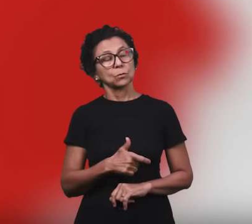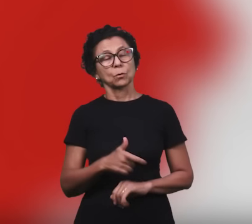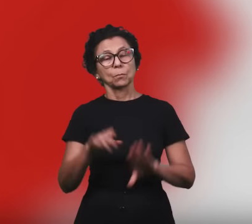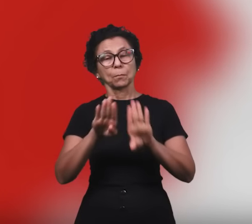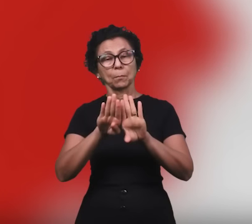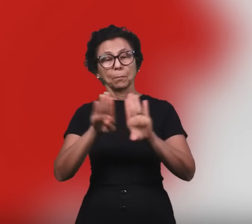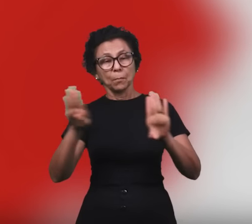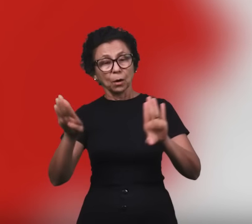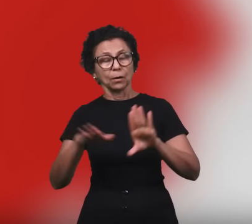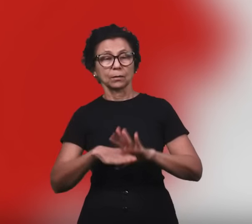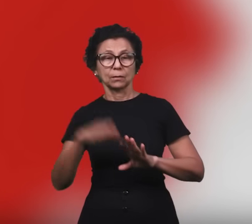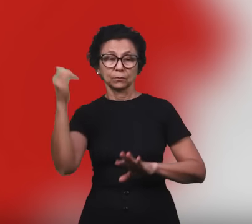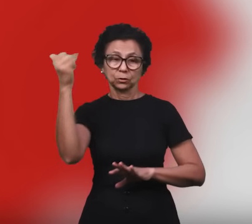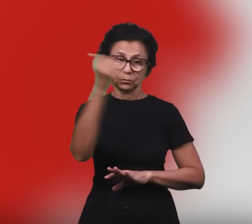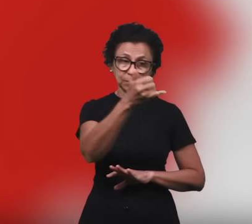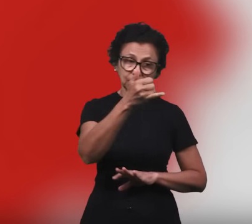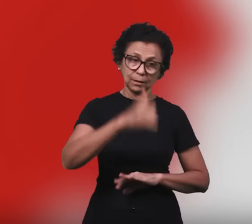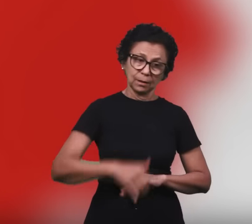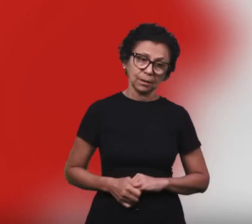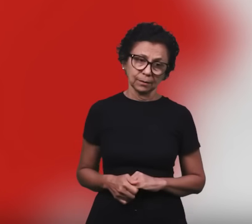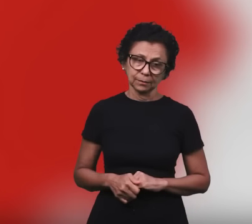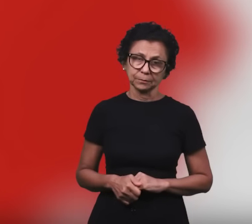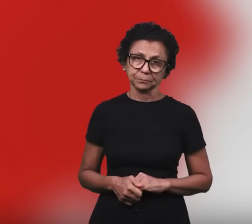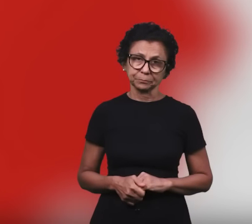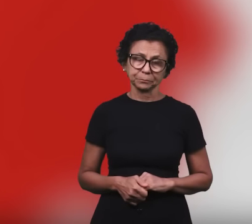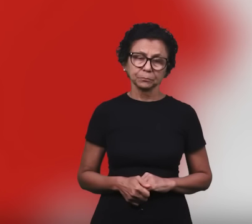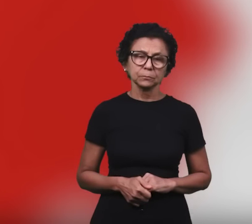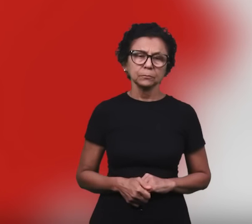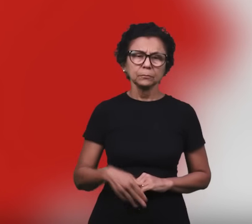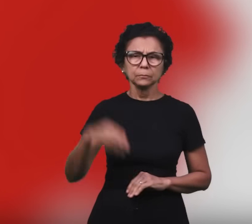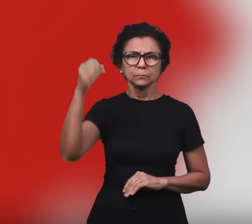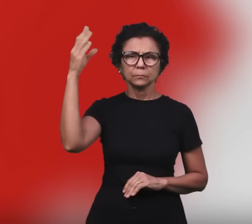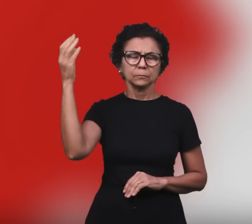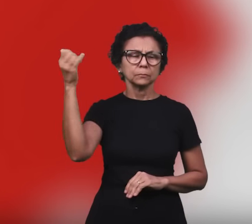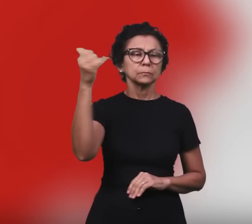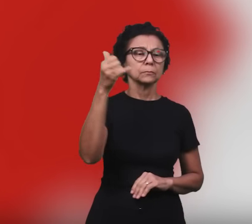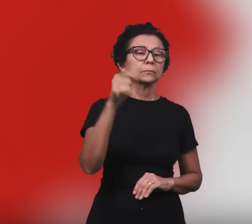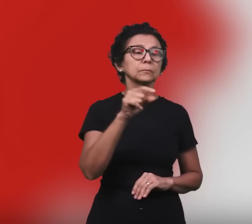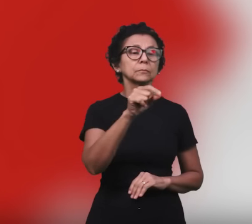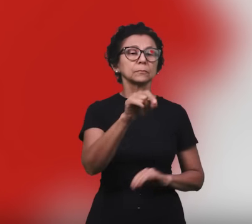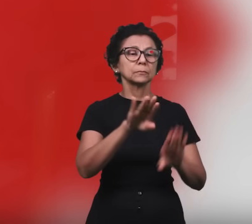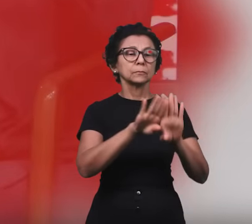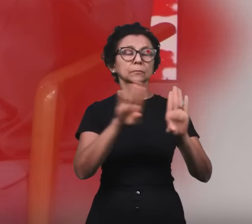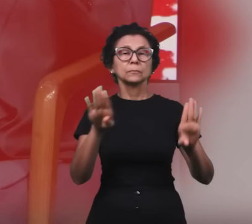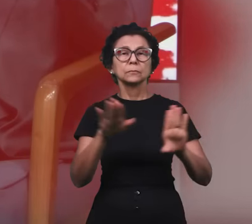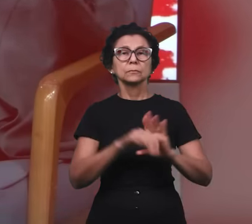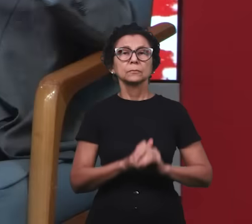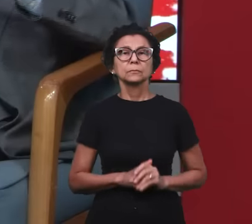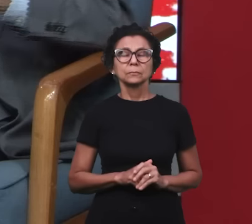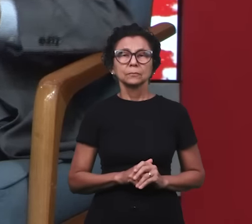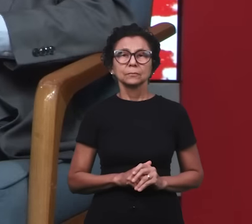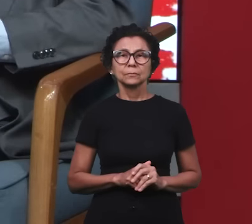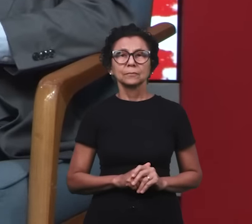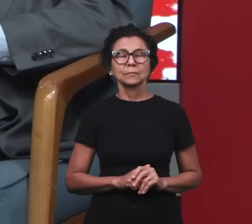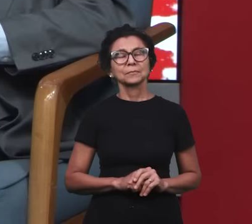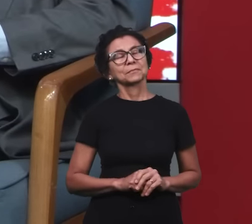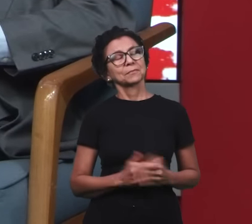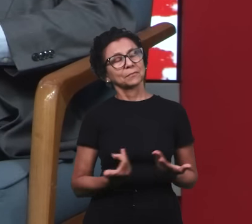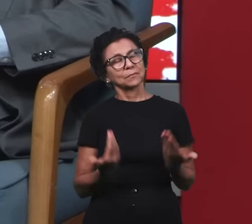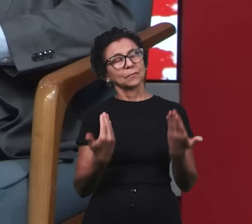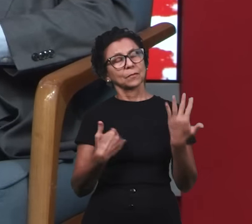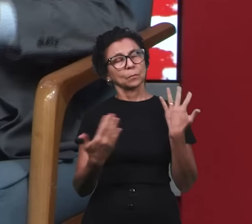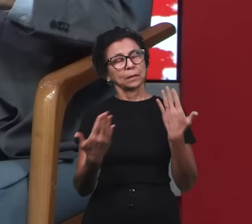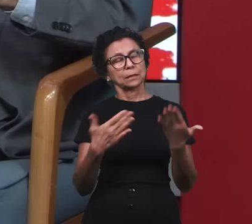vou abrir. Você vai, com a revelação, abrir a porta. Para quantos? Para 3.000. Foi a primeira mensagem de